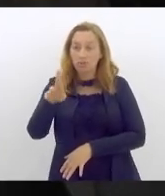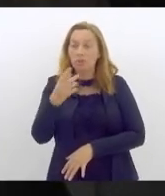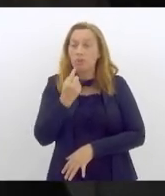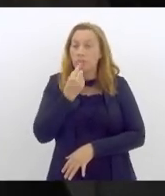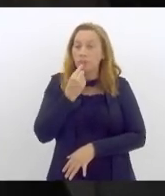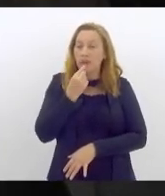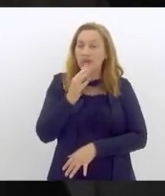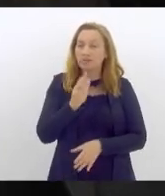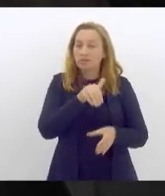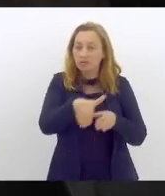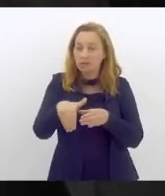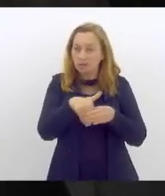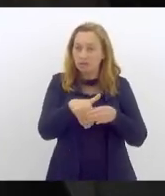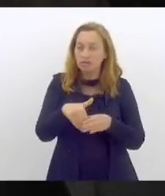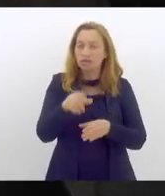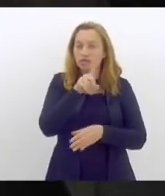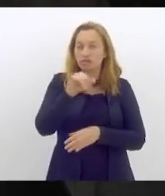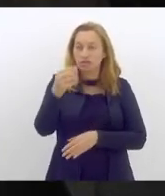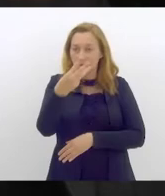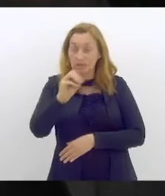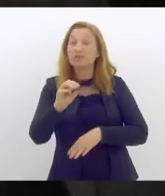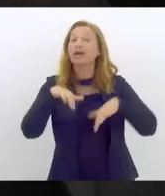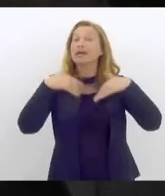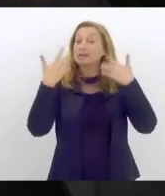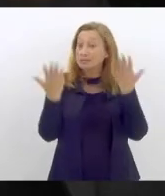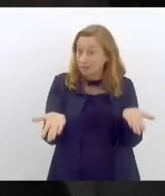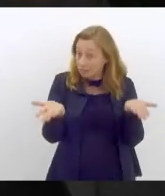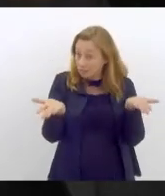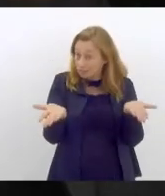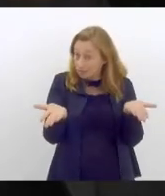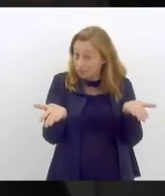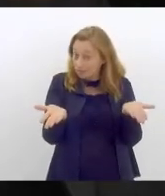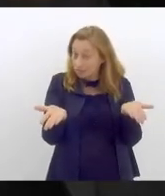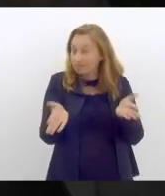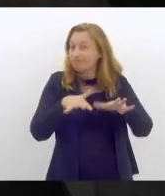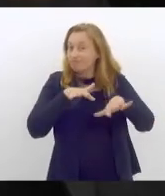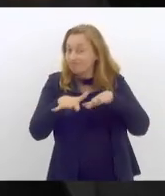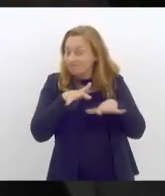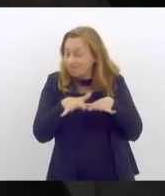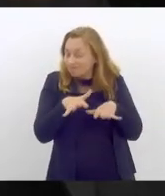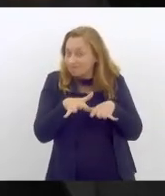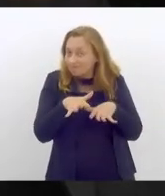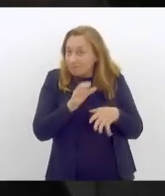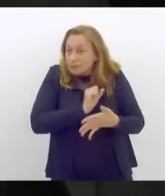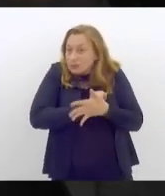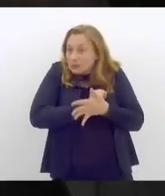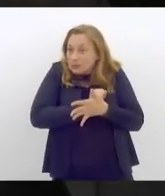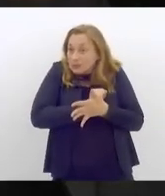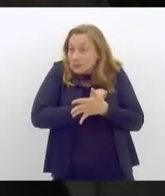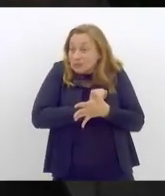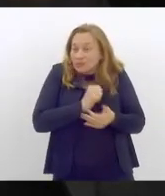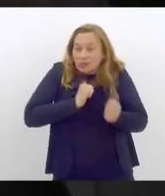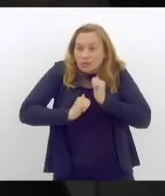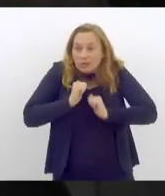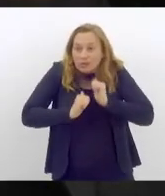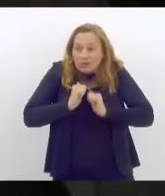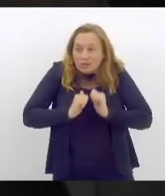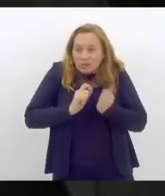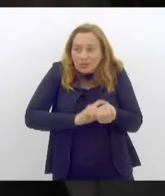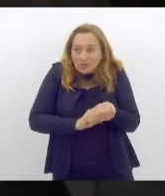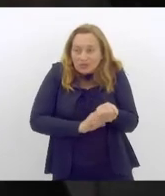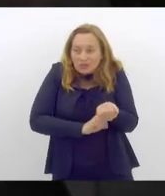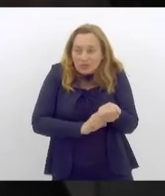dia 30 então grande movimentação e tensões que